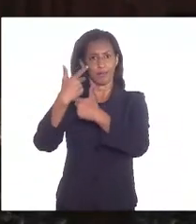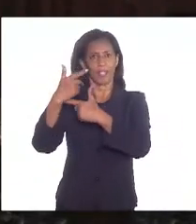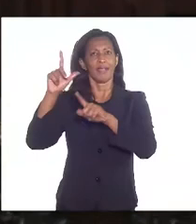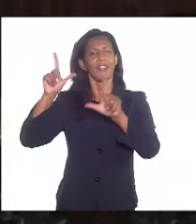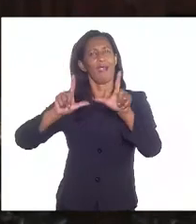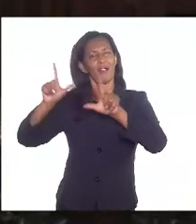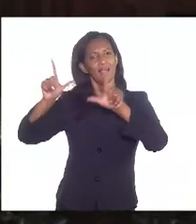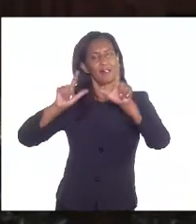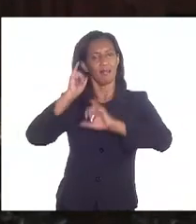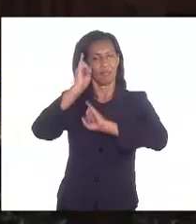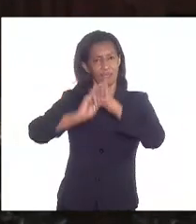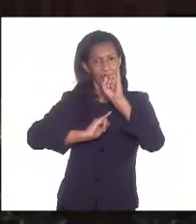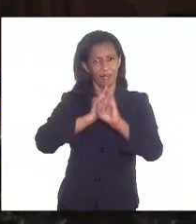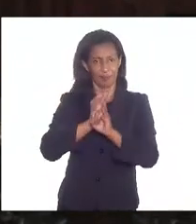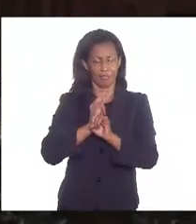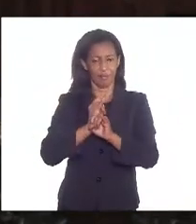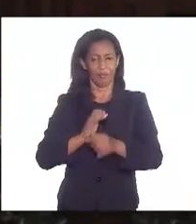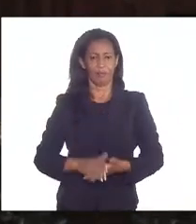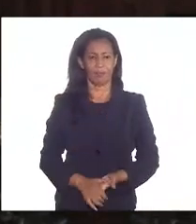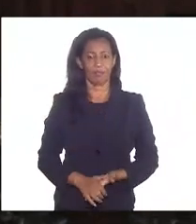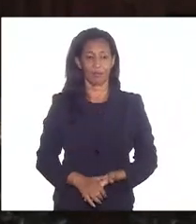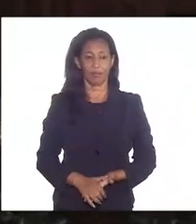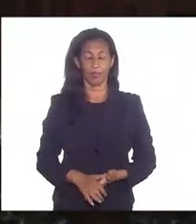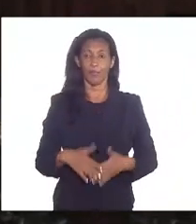Senhor presidente, hoje é uma